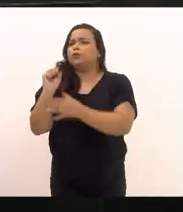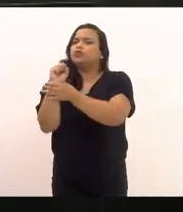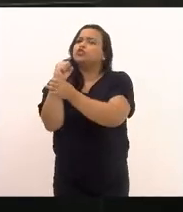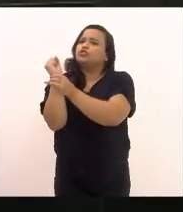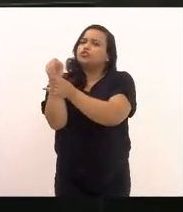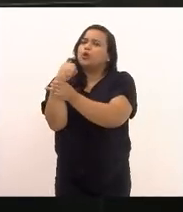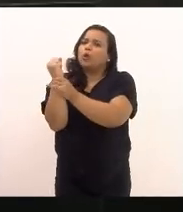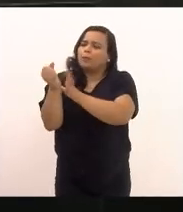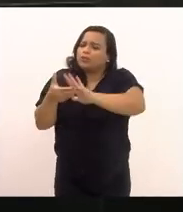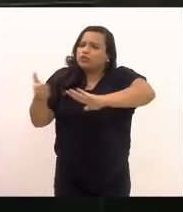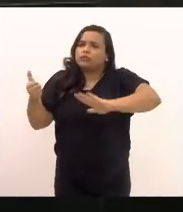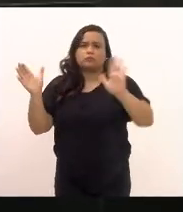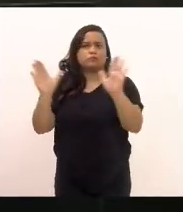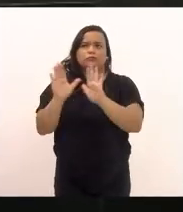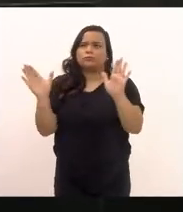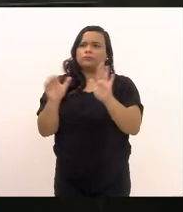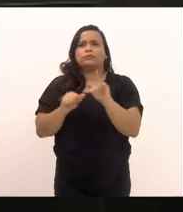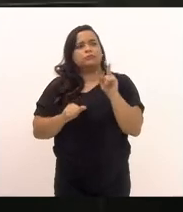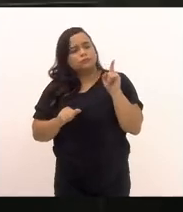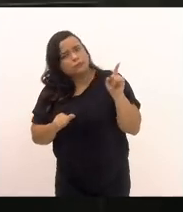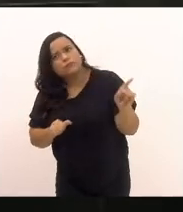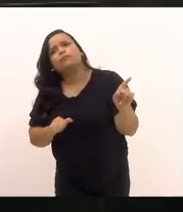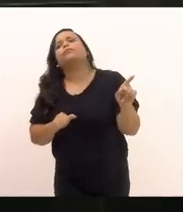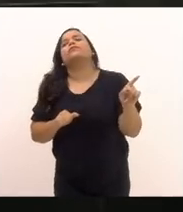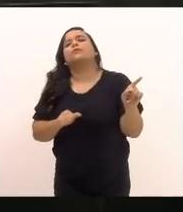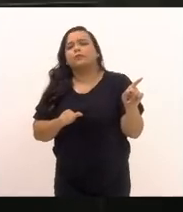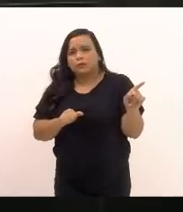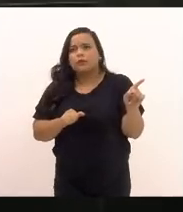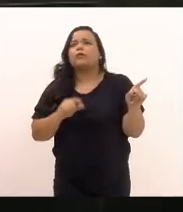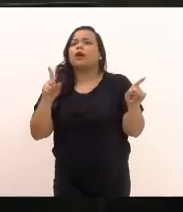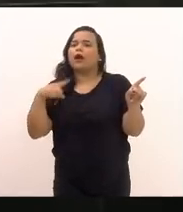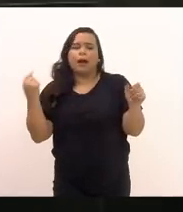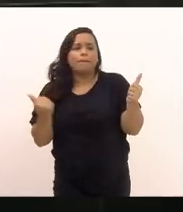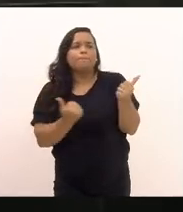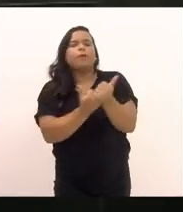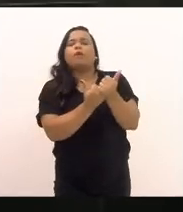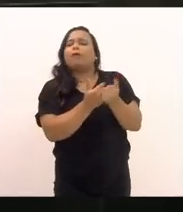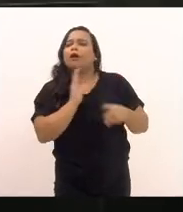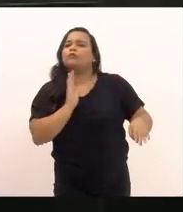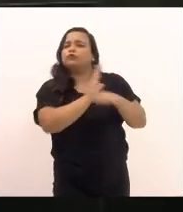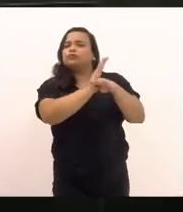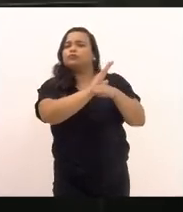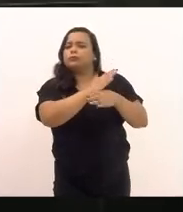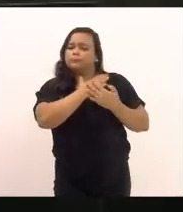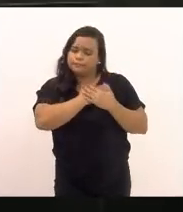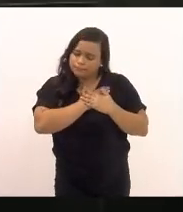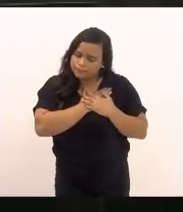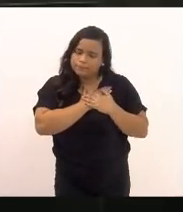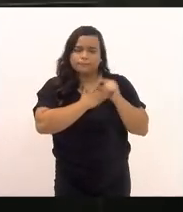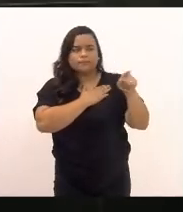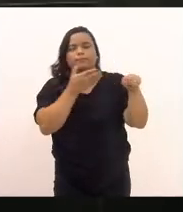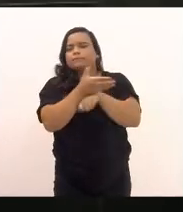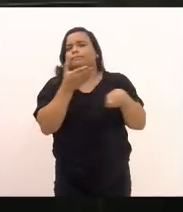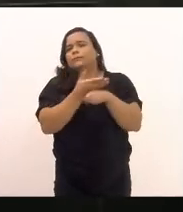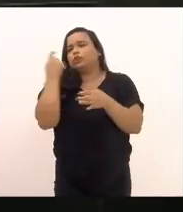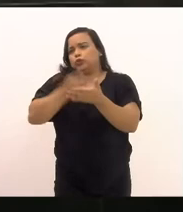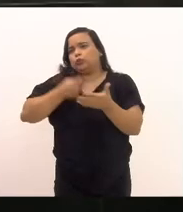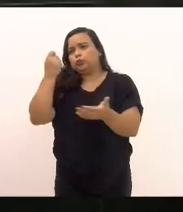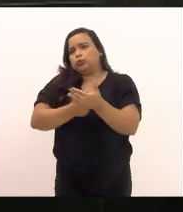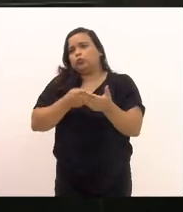todo o nosso apoio, todo o nosso encorajamento, toda a nossa solidariedade e participação na luta para a reversão